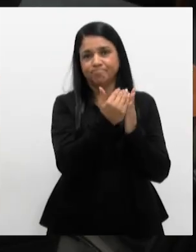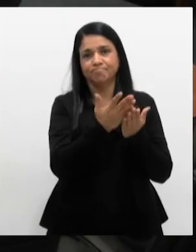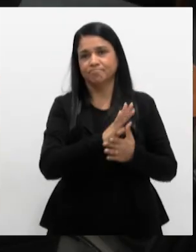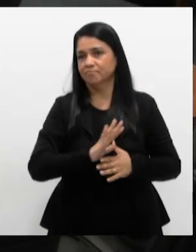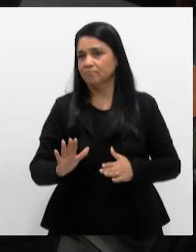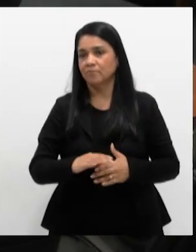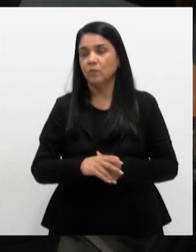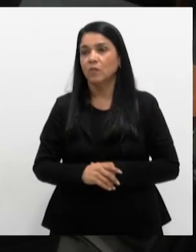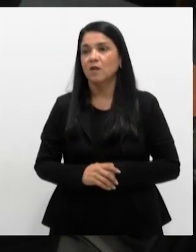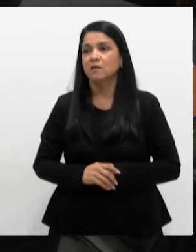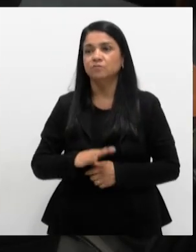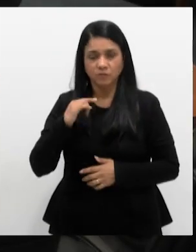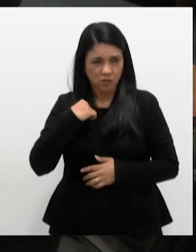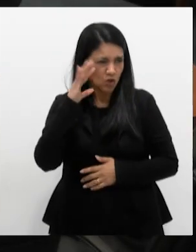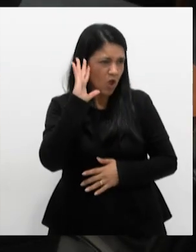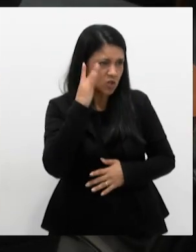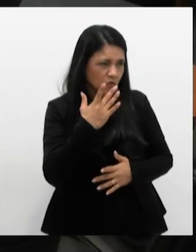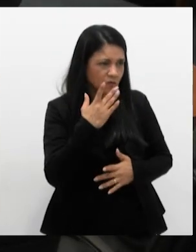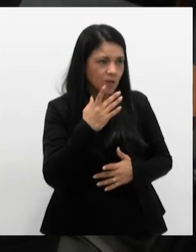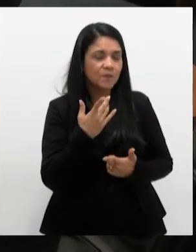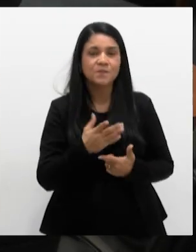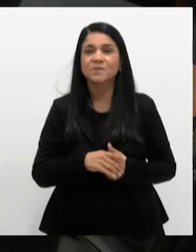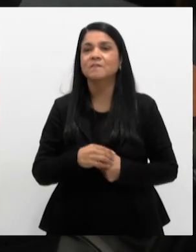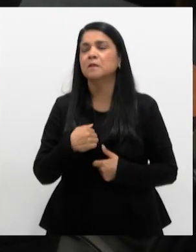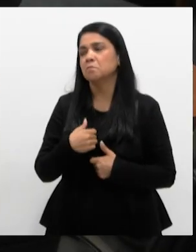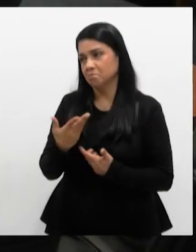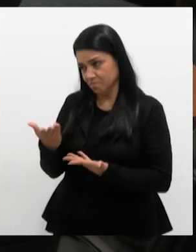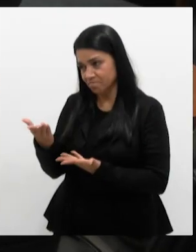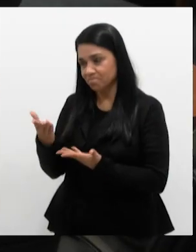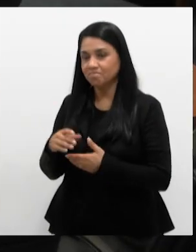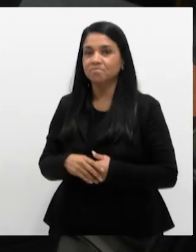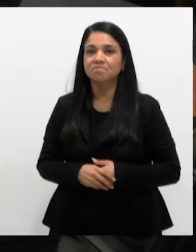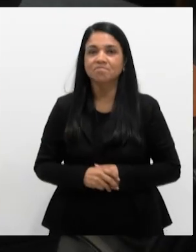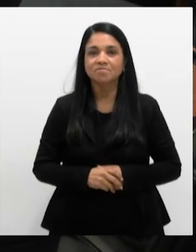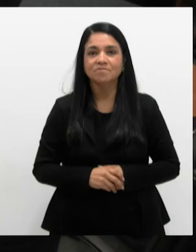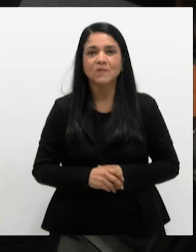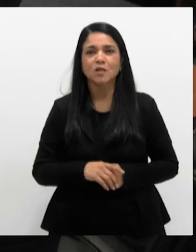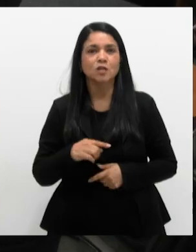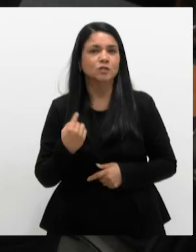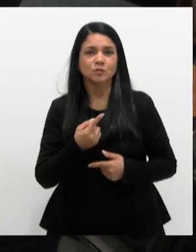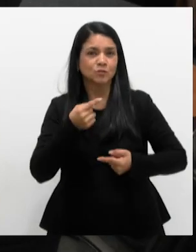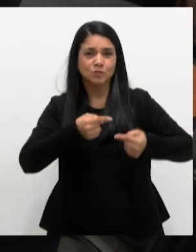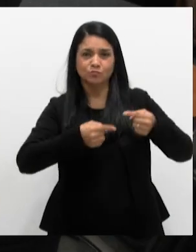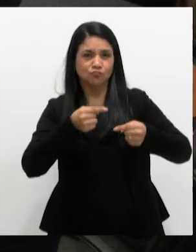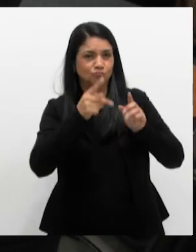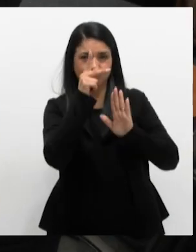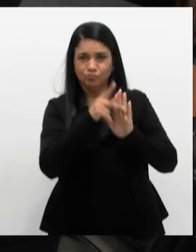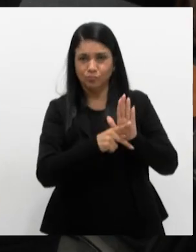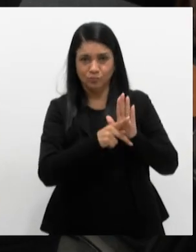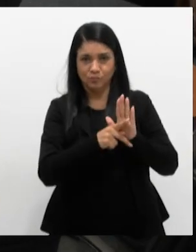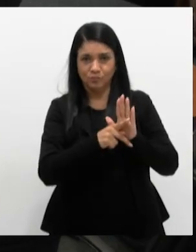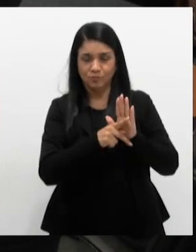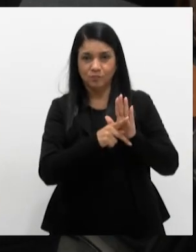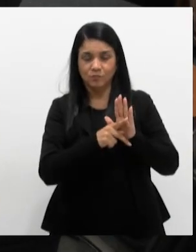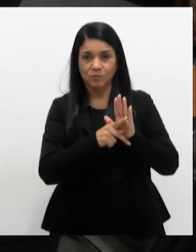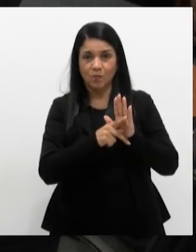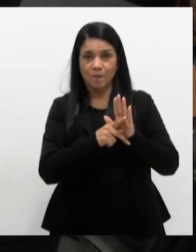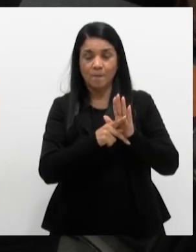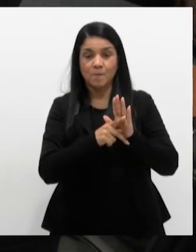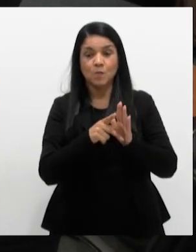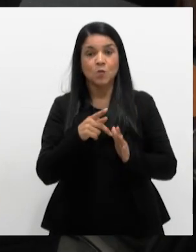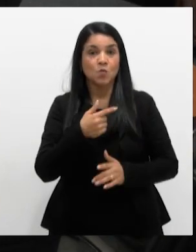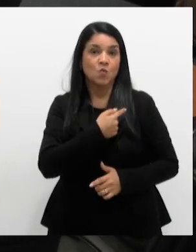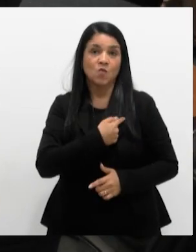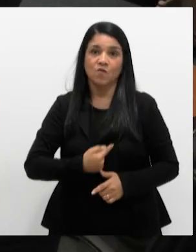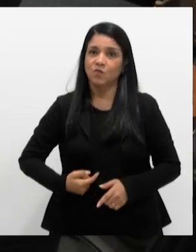questão. Pois Por não. favor. Senhor presidente. Nós não estamos discutindo um projeto para o governador